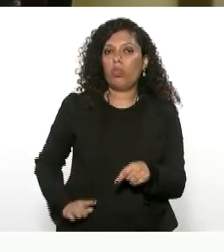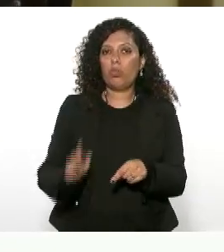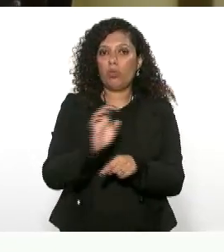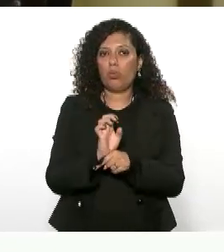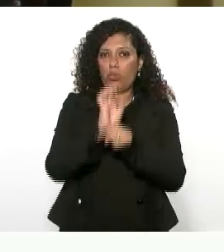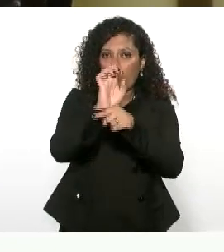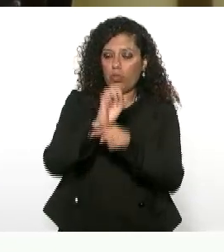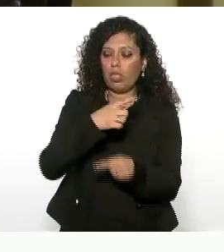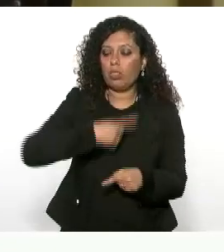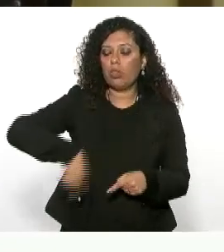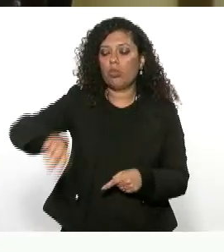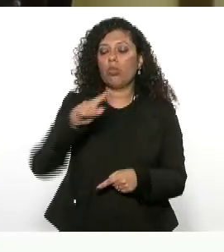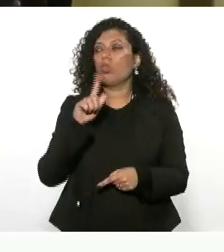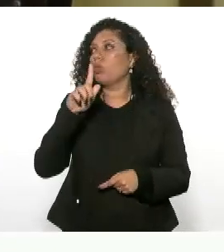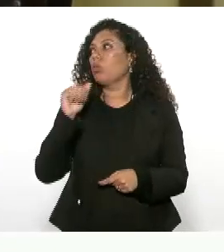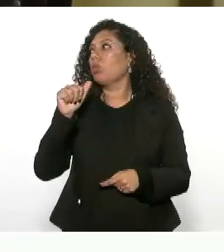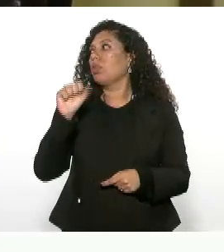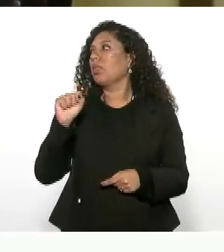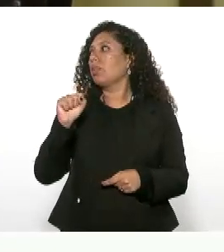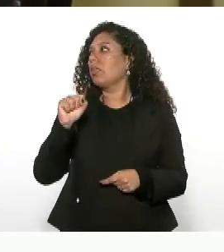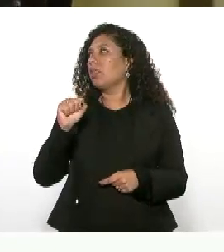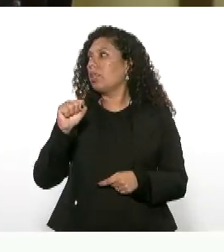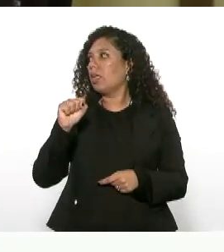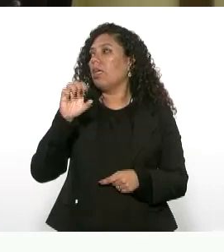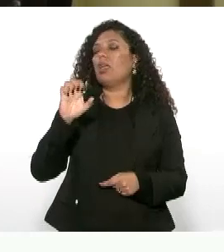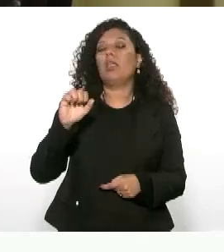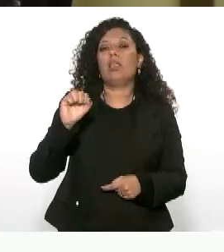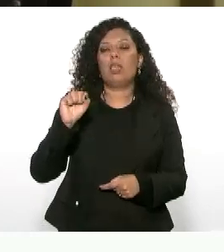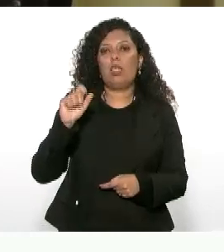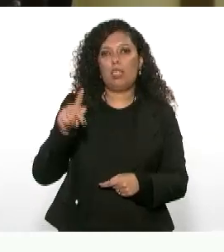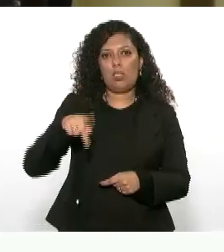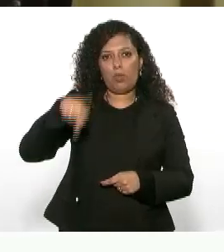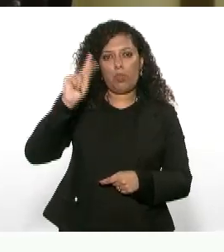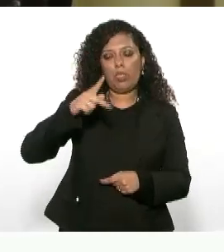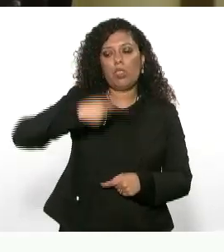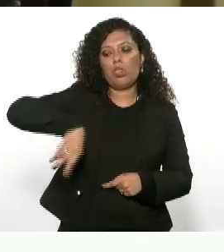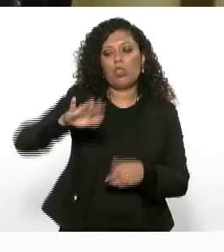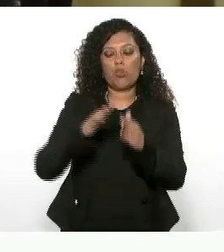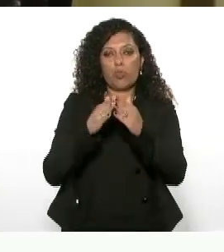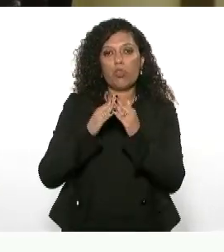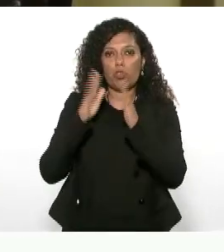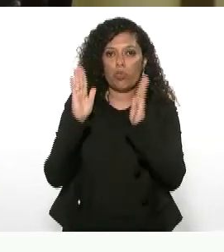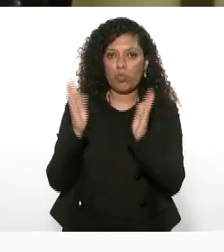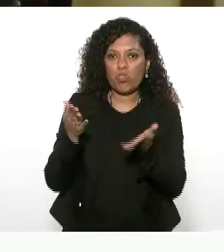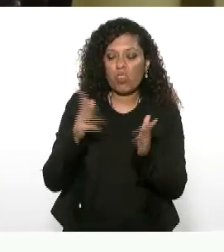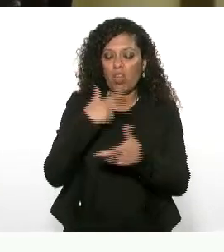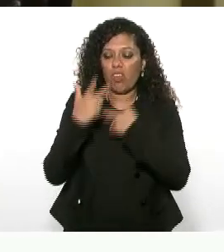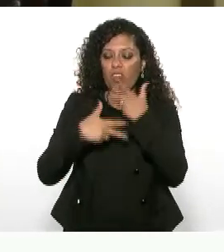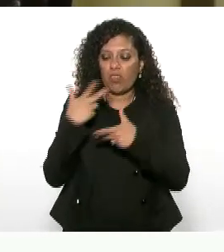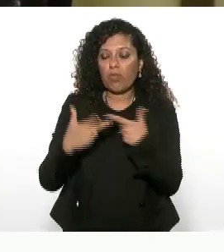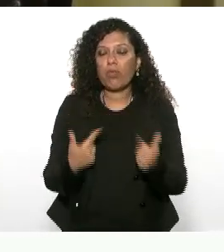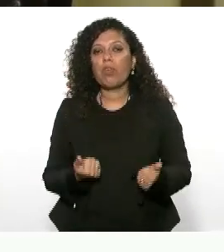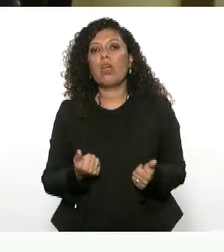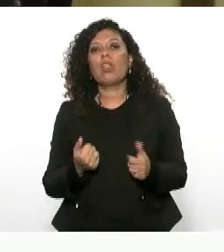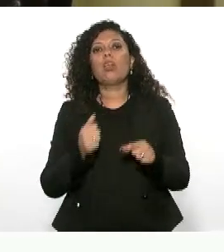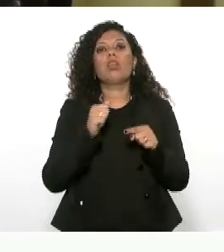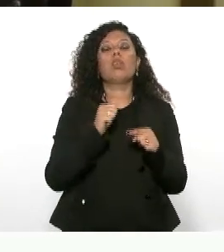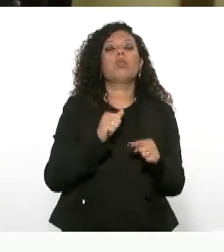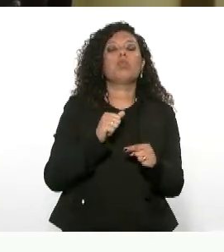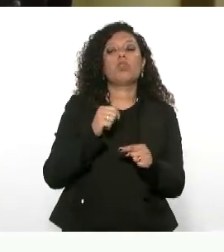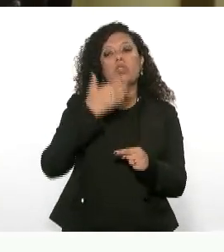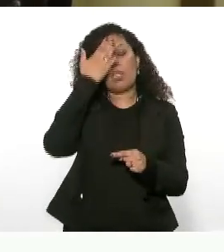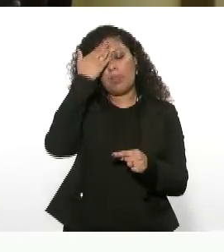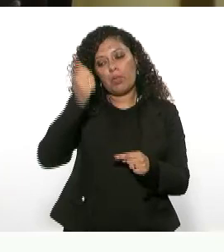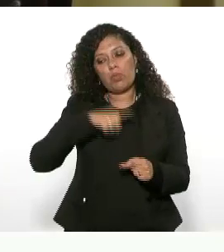Conselho de Fiscalização de Recuperação Fiscal, o conselho que faz a fiscalização de recuperação fiscal, e eles